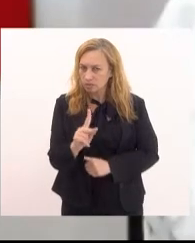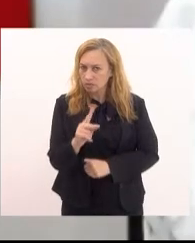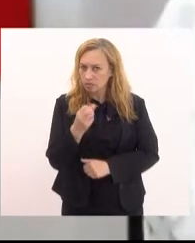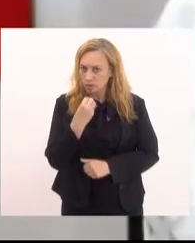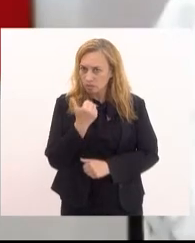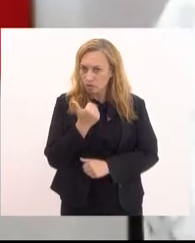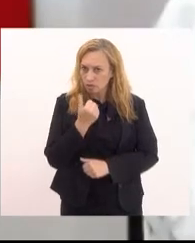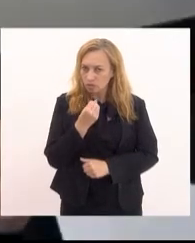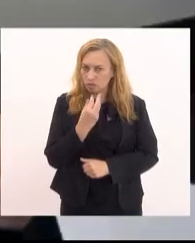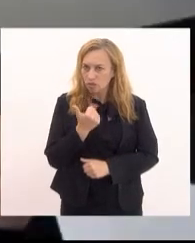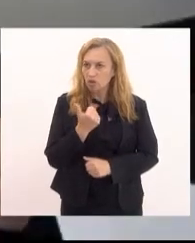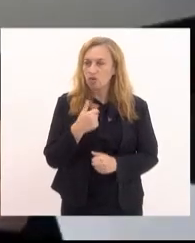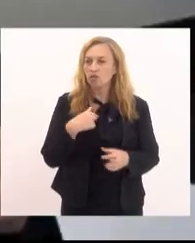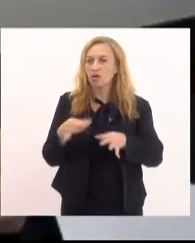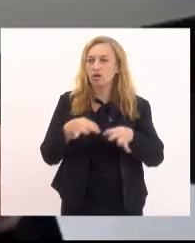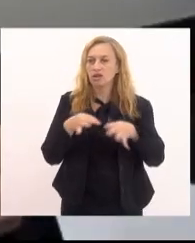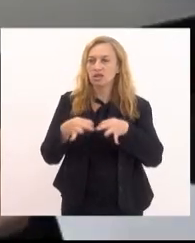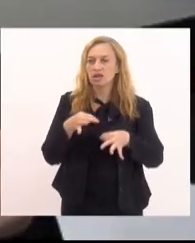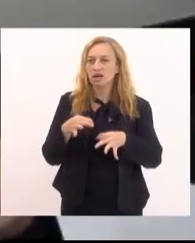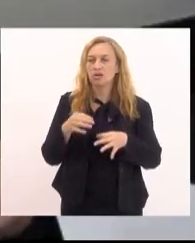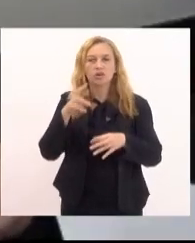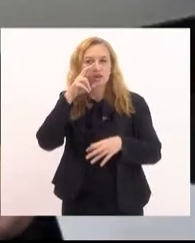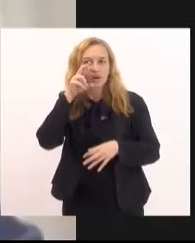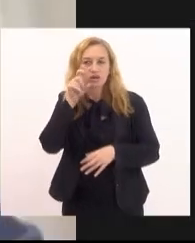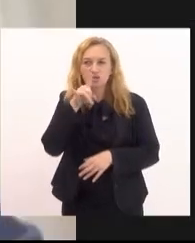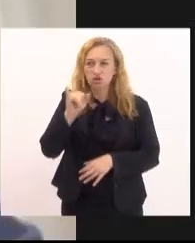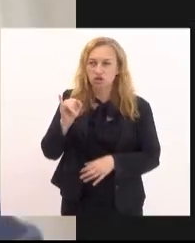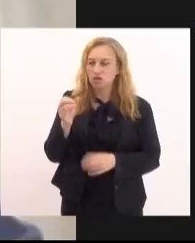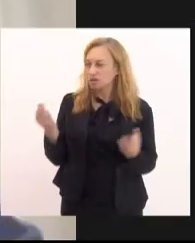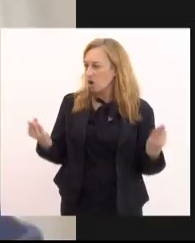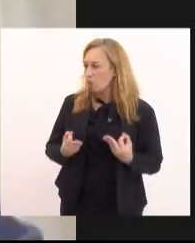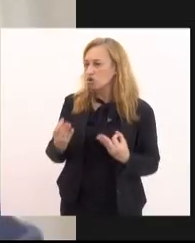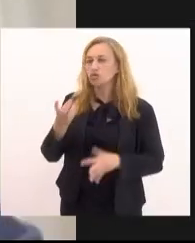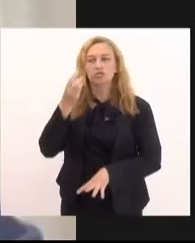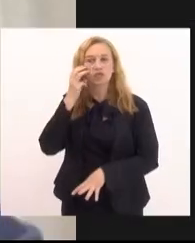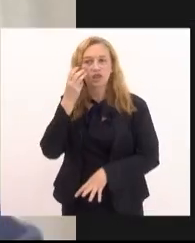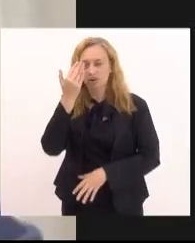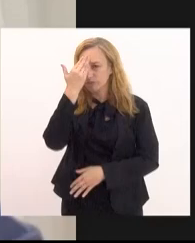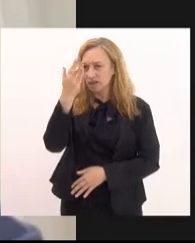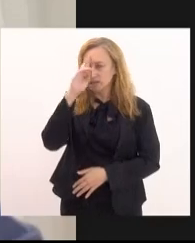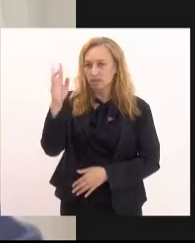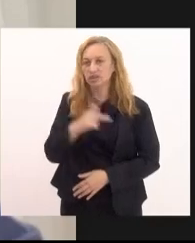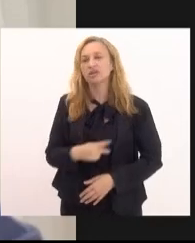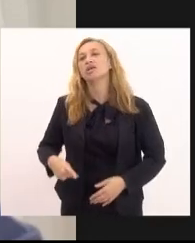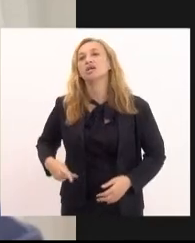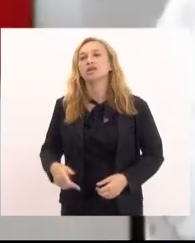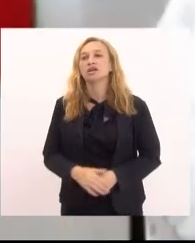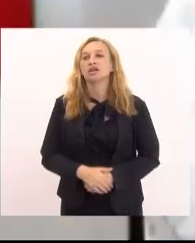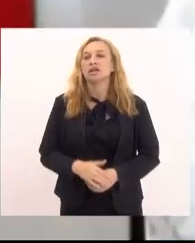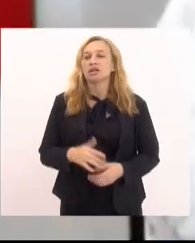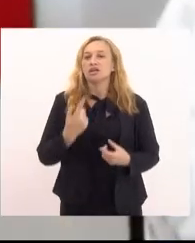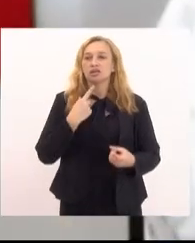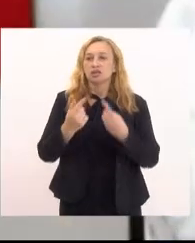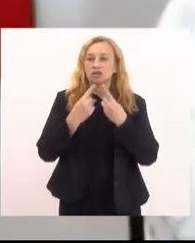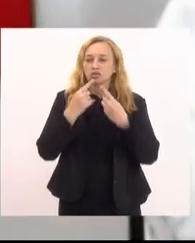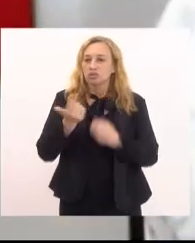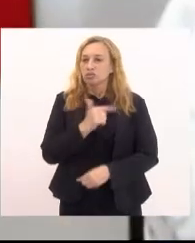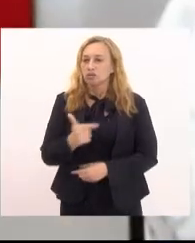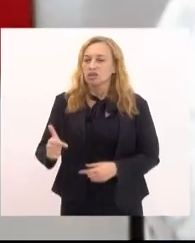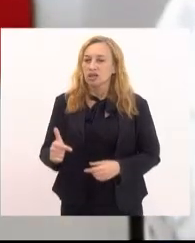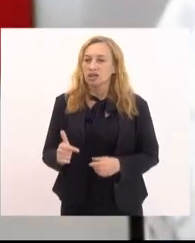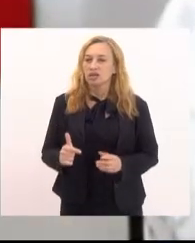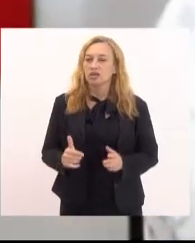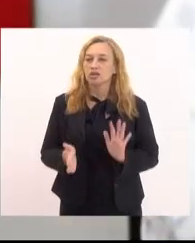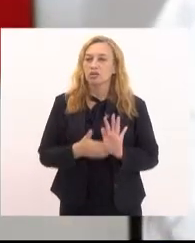pode deixar. Eu vou organizar com o Rosenberg a data. Tá ótimo, okay. Então, Valdec. Obrigado, presidente. Não havendo quem queira discutir, encerra da discussão,